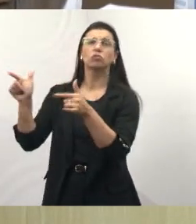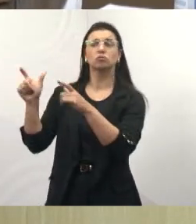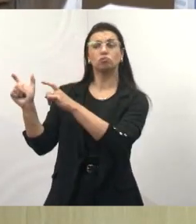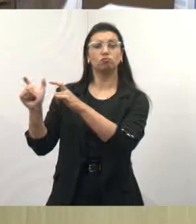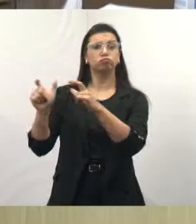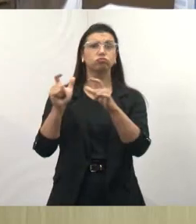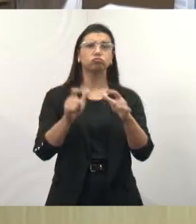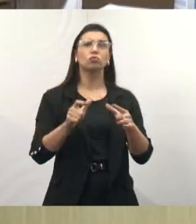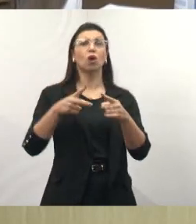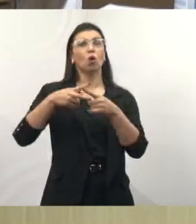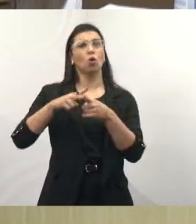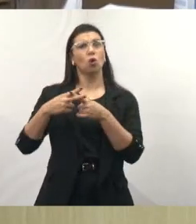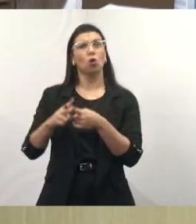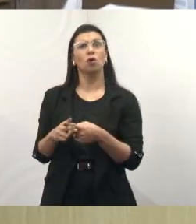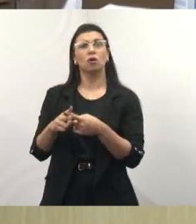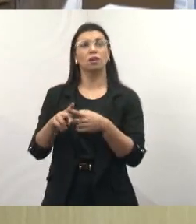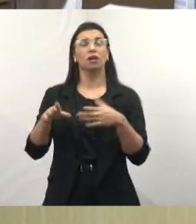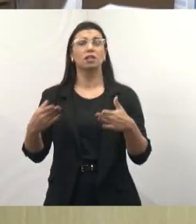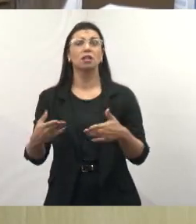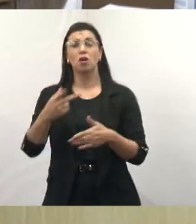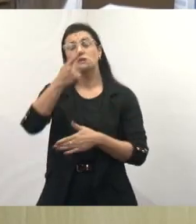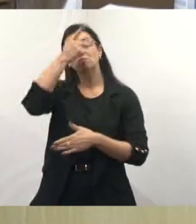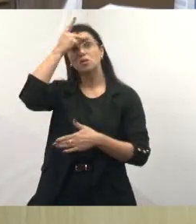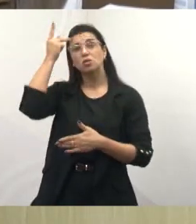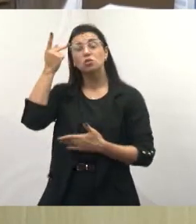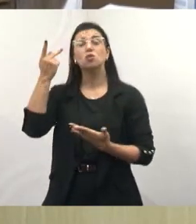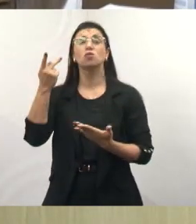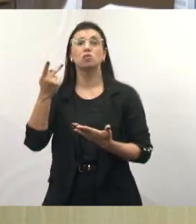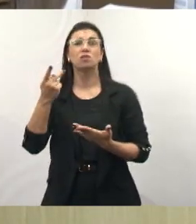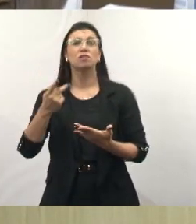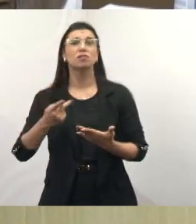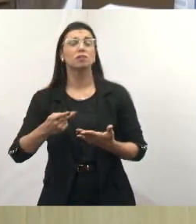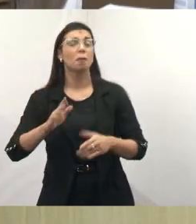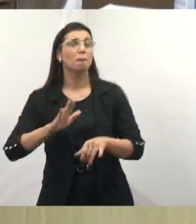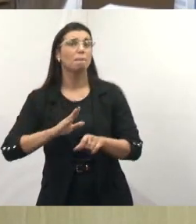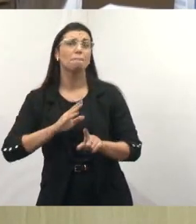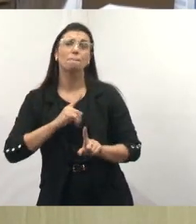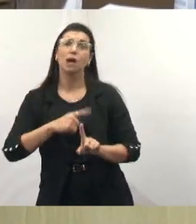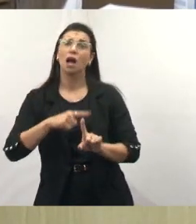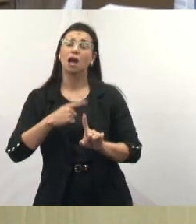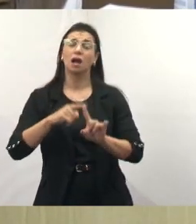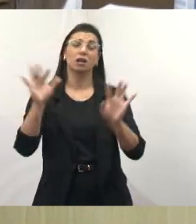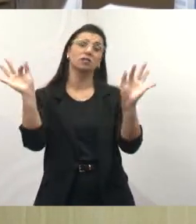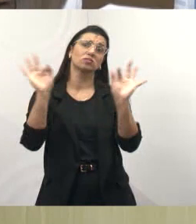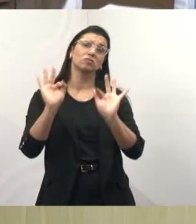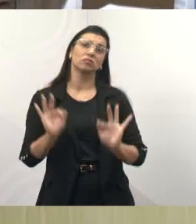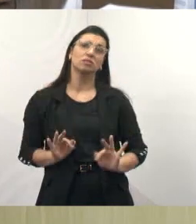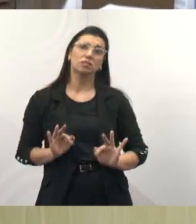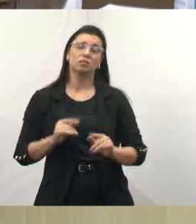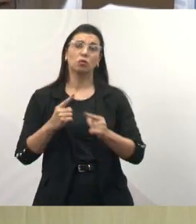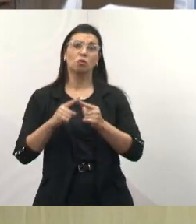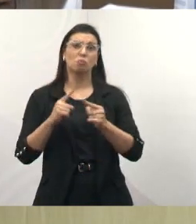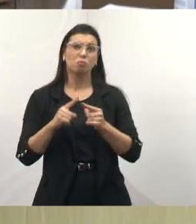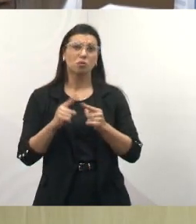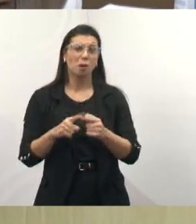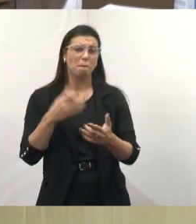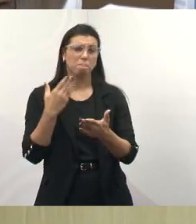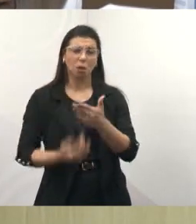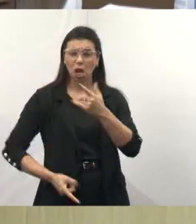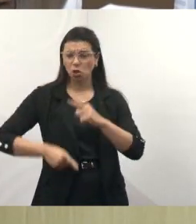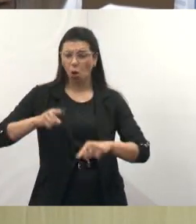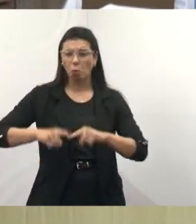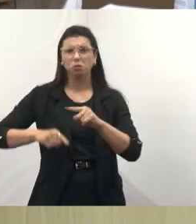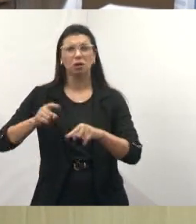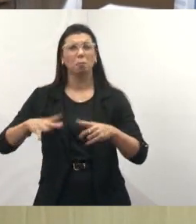Luís. As pessoas vão deixar de ter suas casas invadidas, perder móveis, né? Vão ter maior qualidade de vida. Você quer coisa